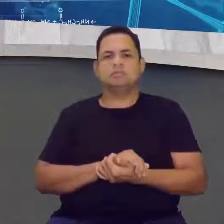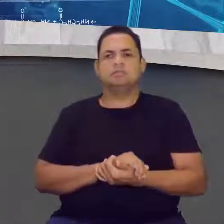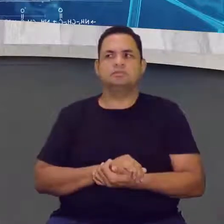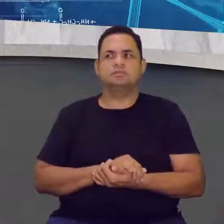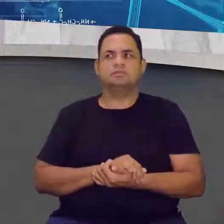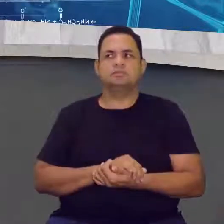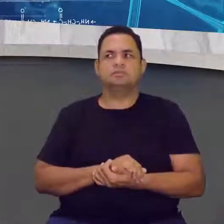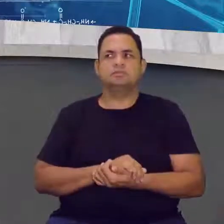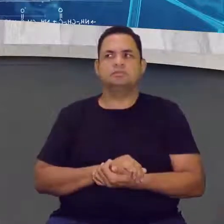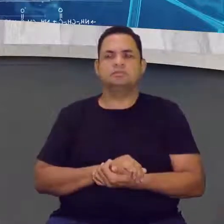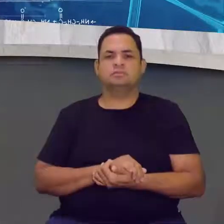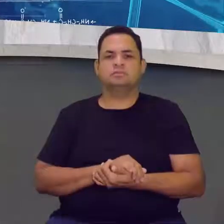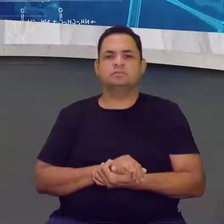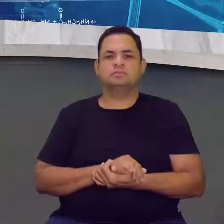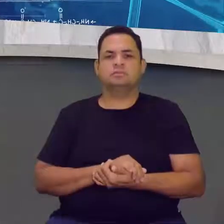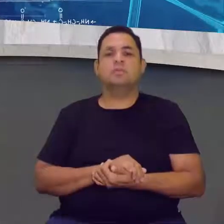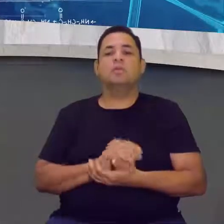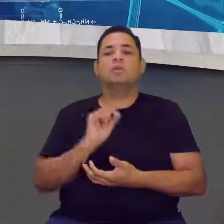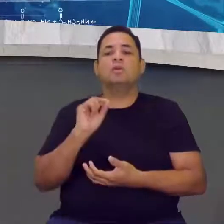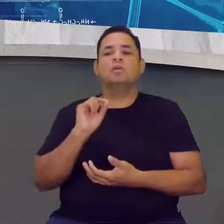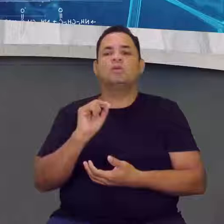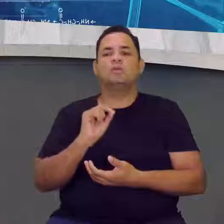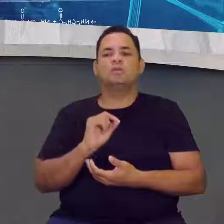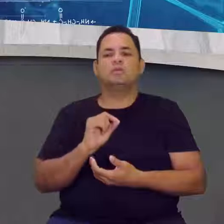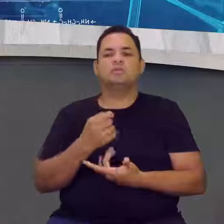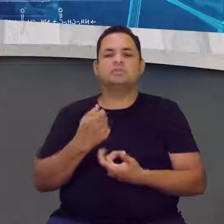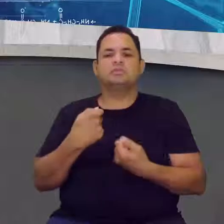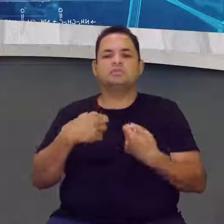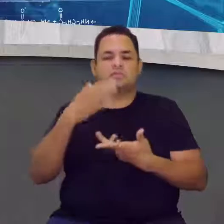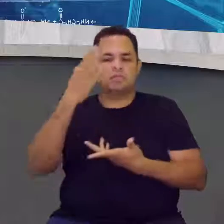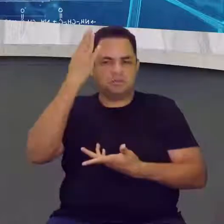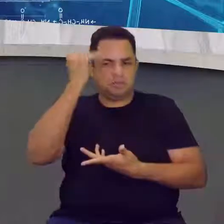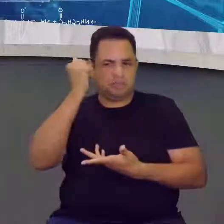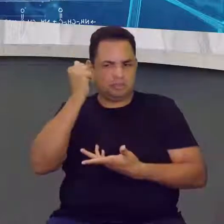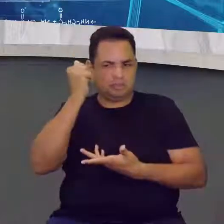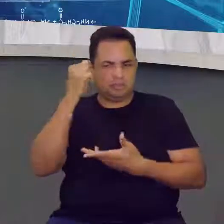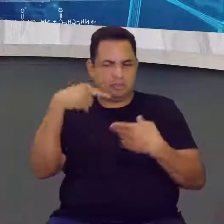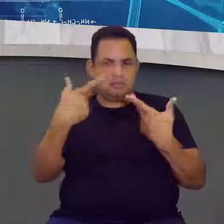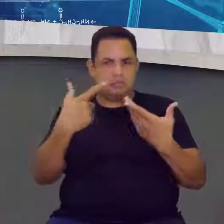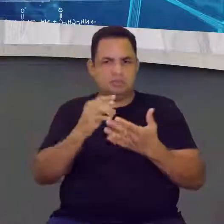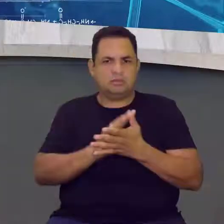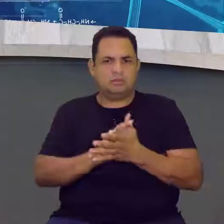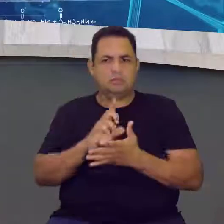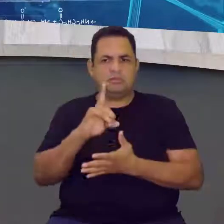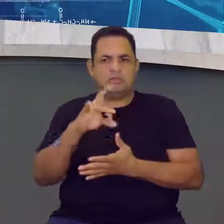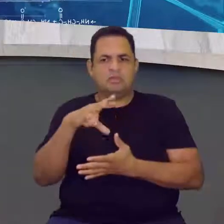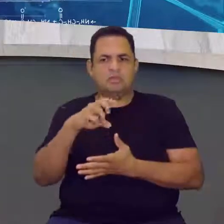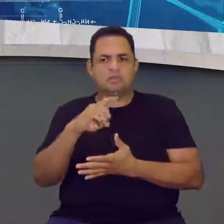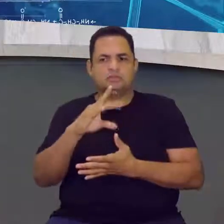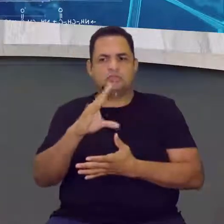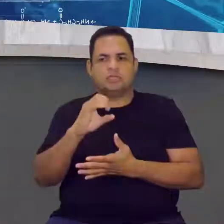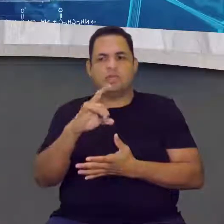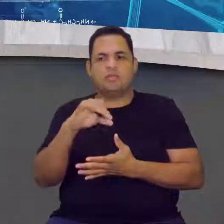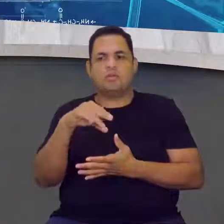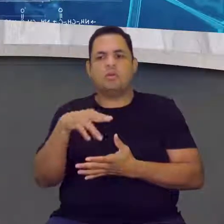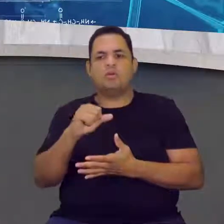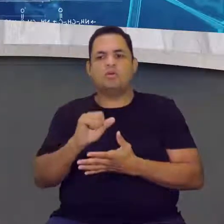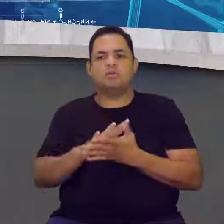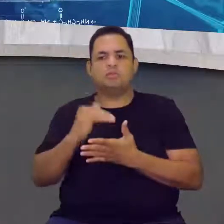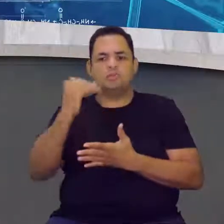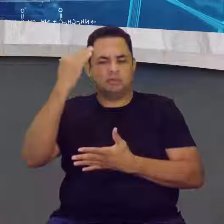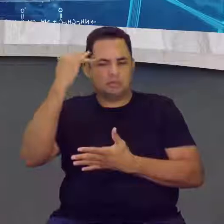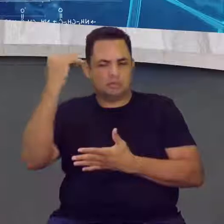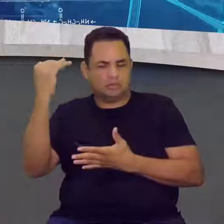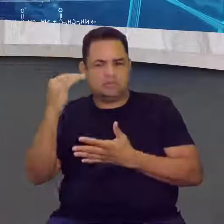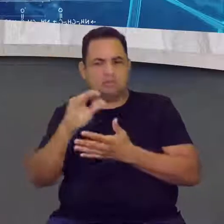Tranquilo? Então aqui o que a gente tem que ter em mente? Que o dióxido de carbono ele é muito famoso como